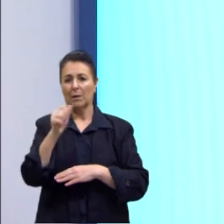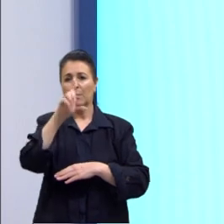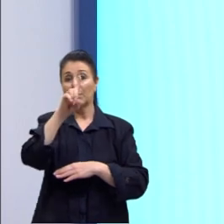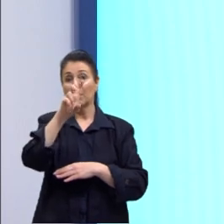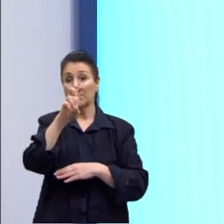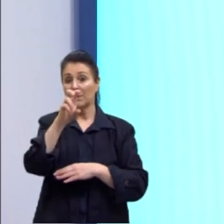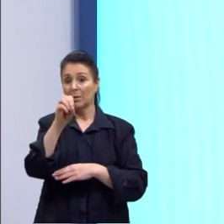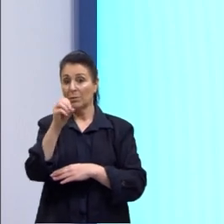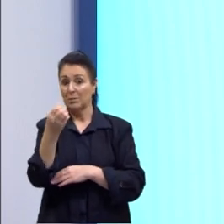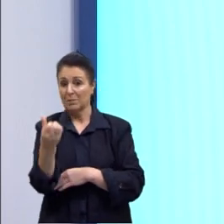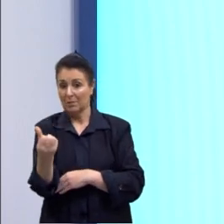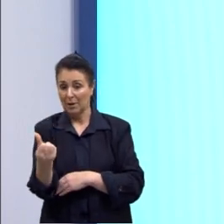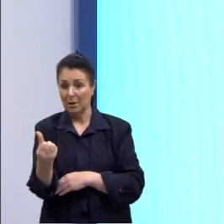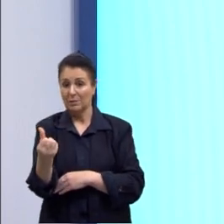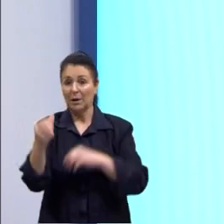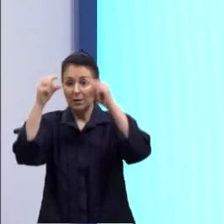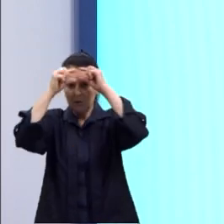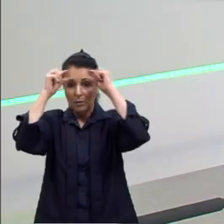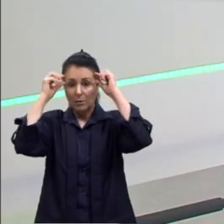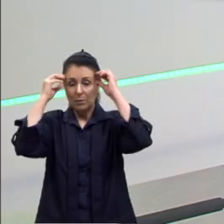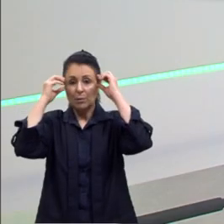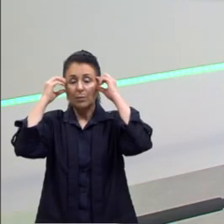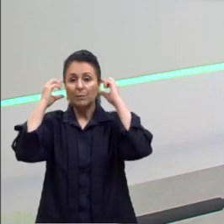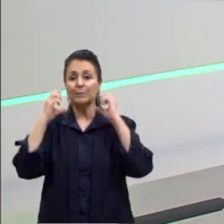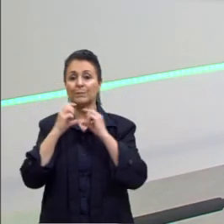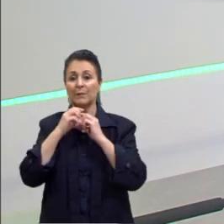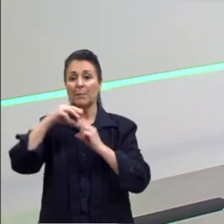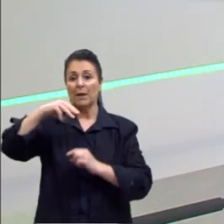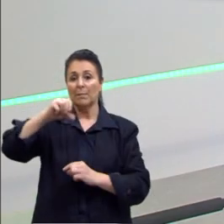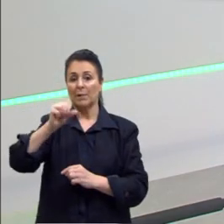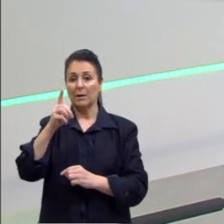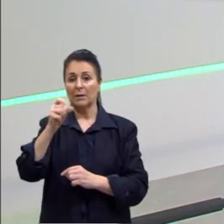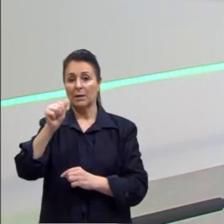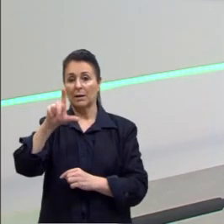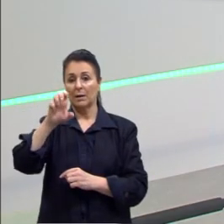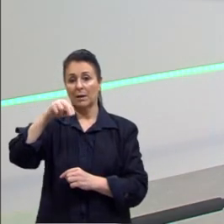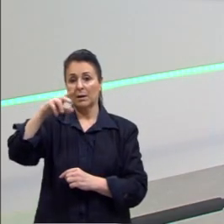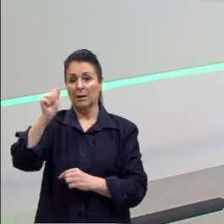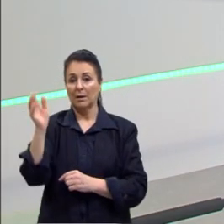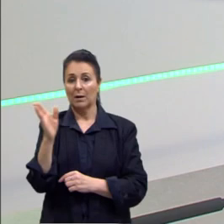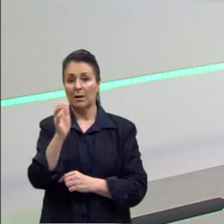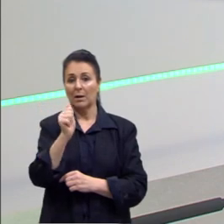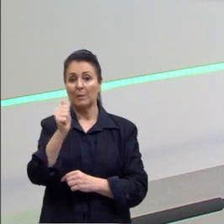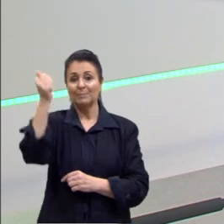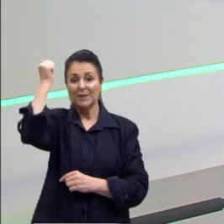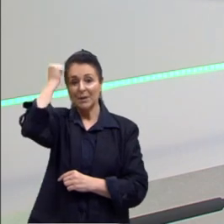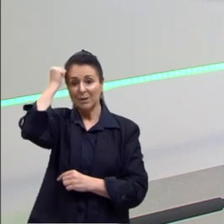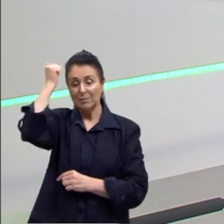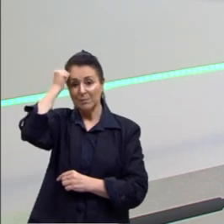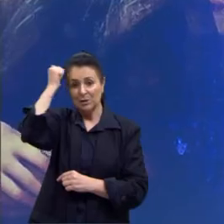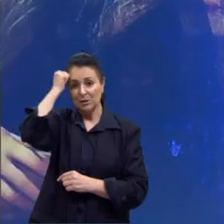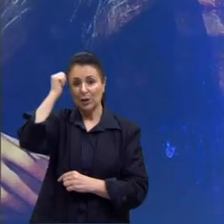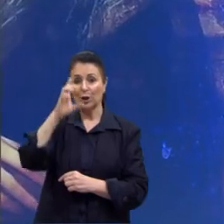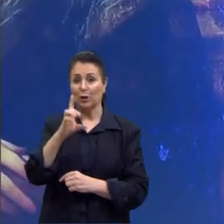Leonardo da Vinci nós temos aqui a Madalena arrependida que é uma escultura de Donatello